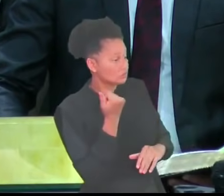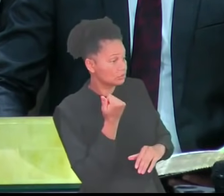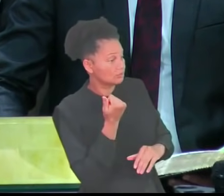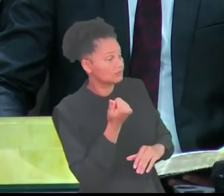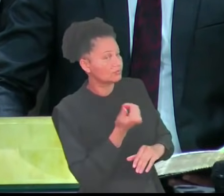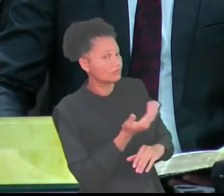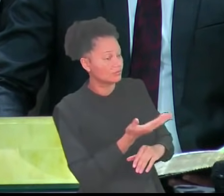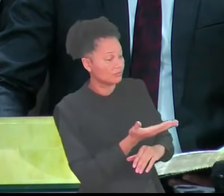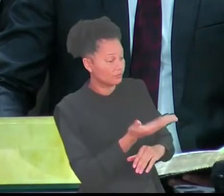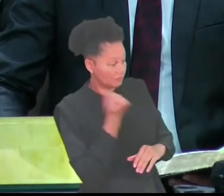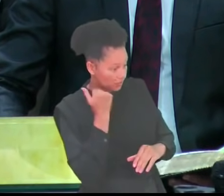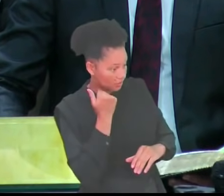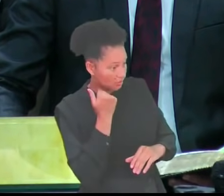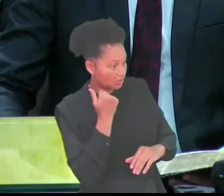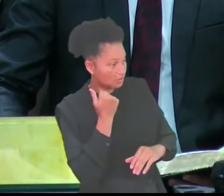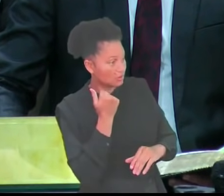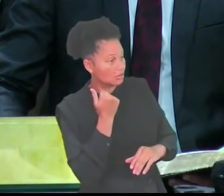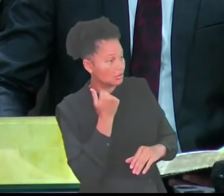para fora, ou vem para fora.